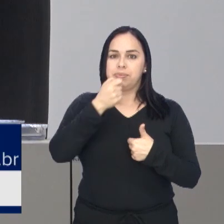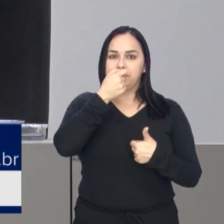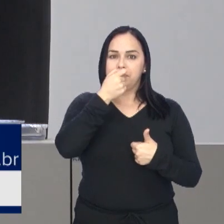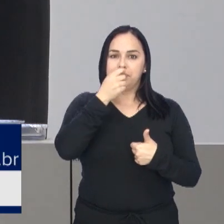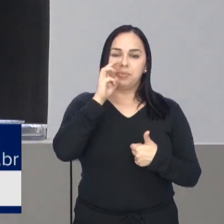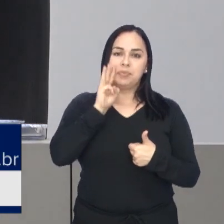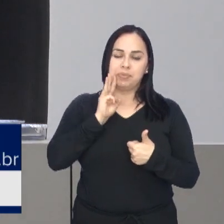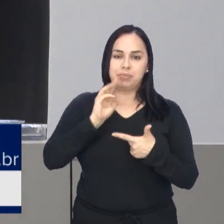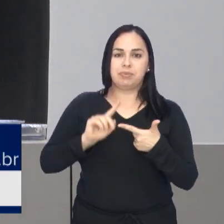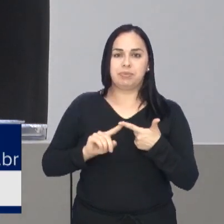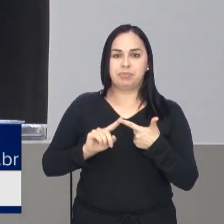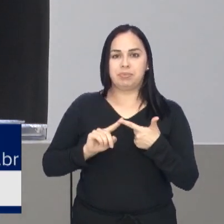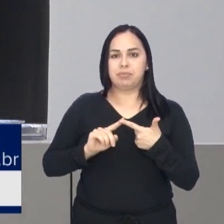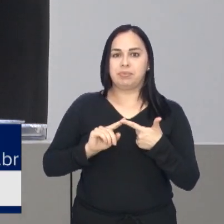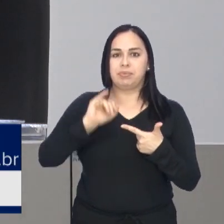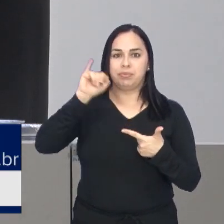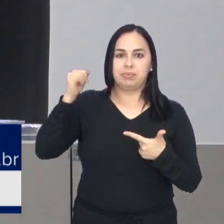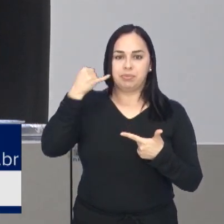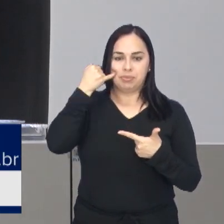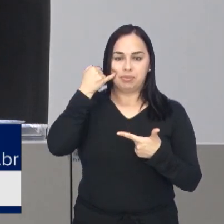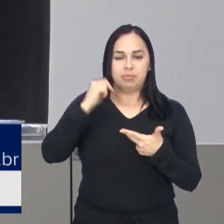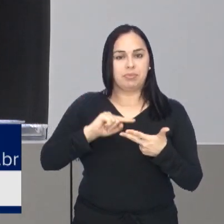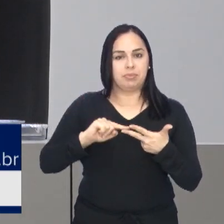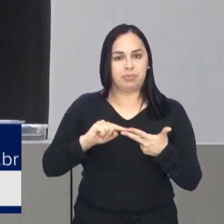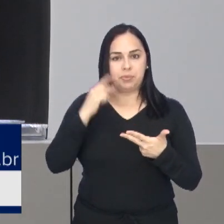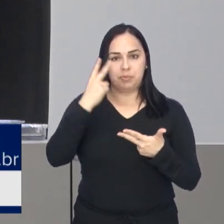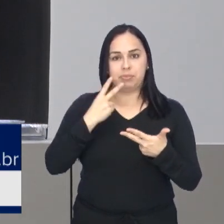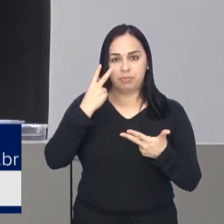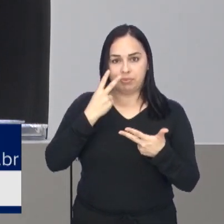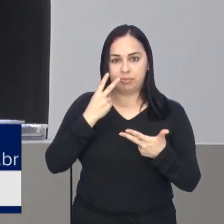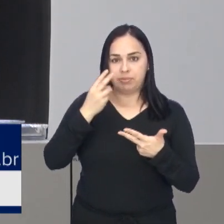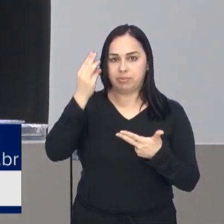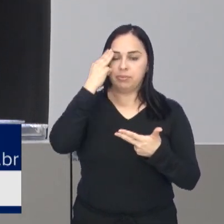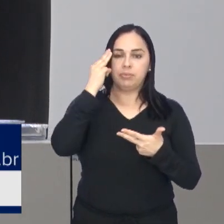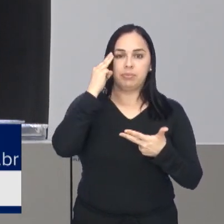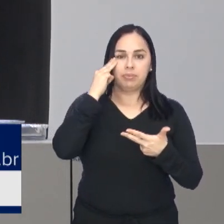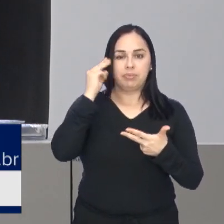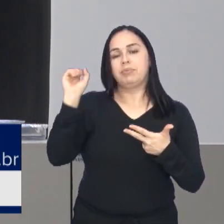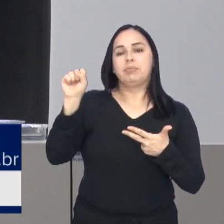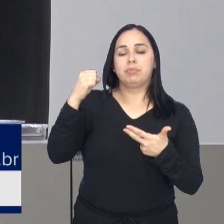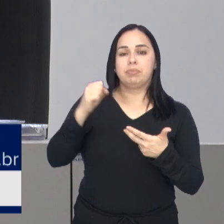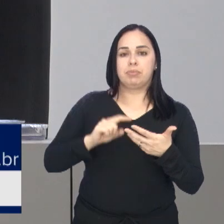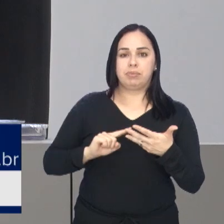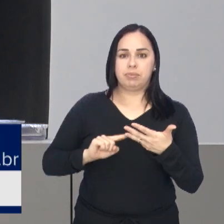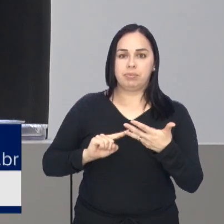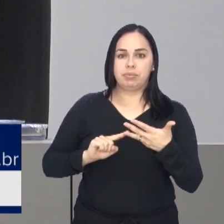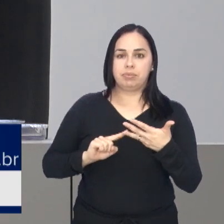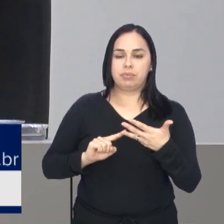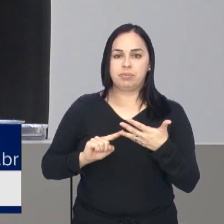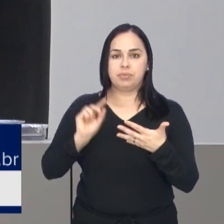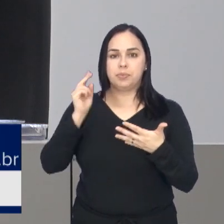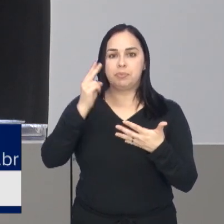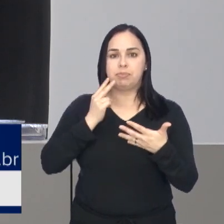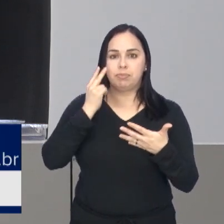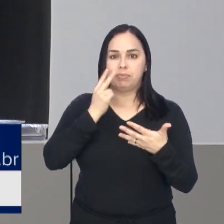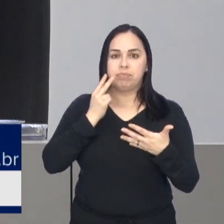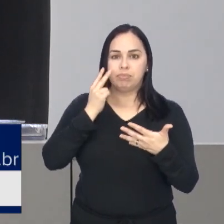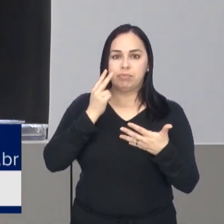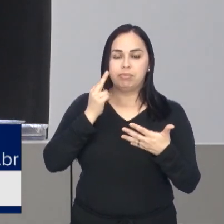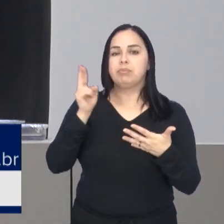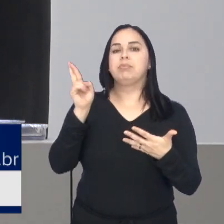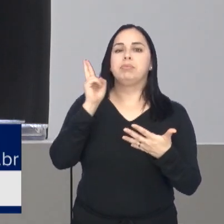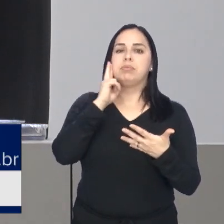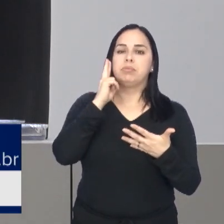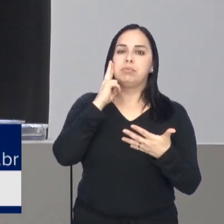Hayashi, vereador Juvenil Silvério, vereador Marcão da Academia, vereador